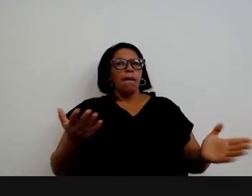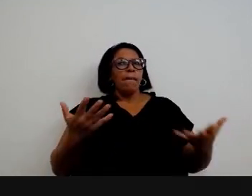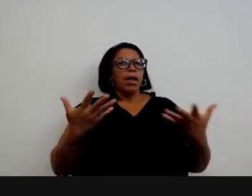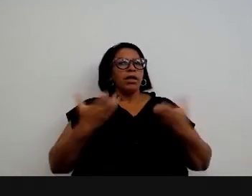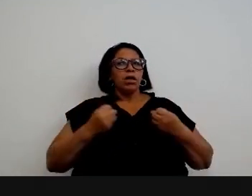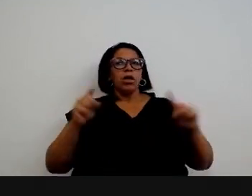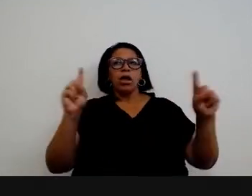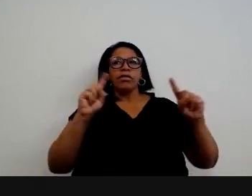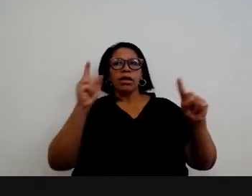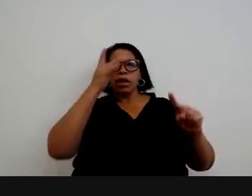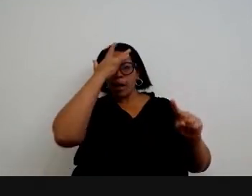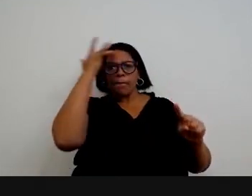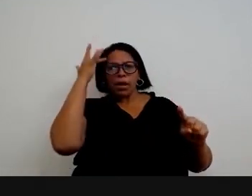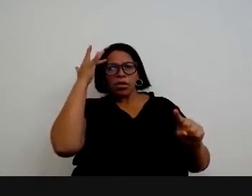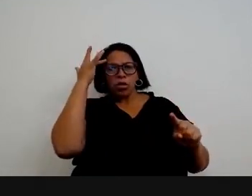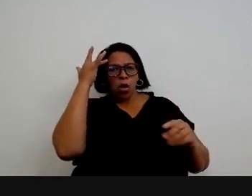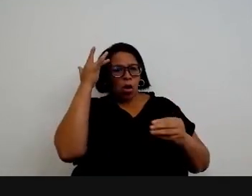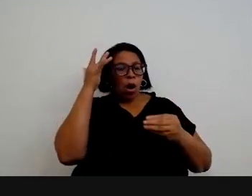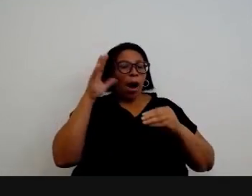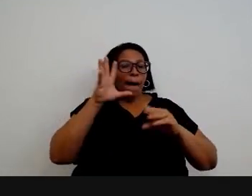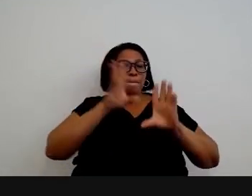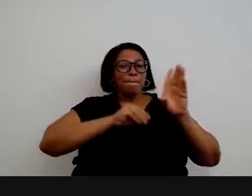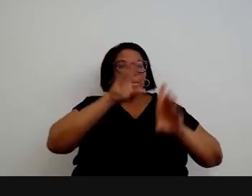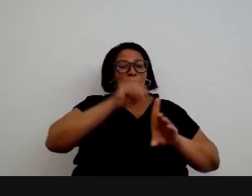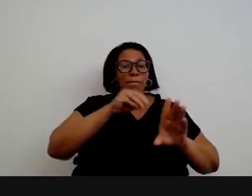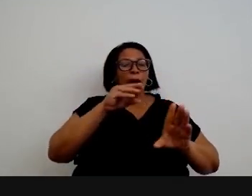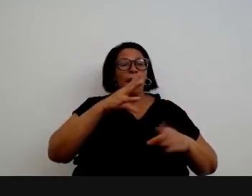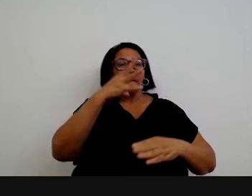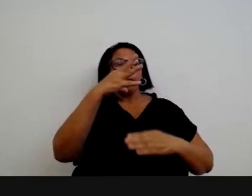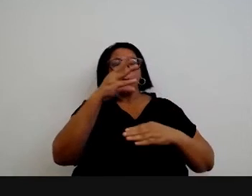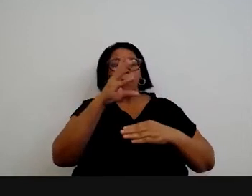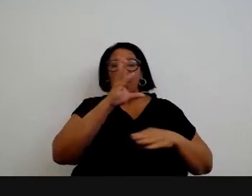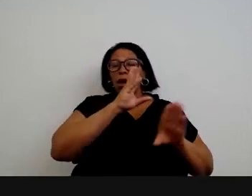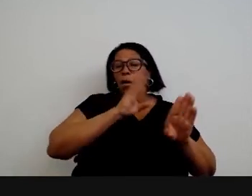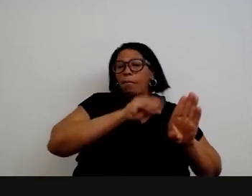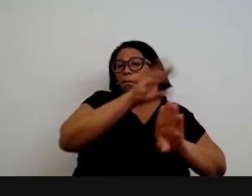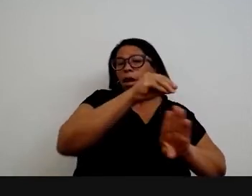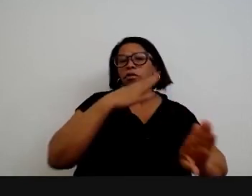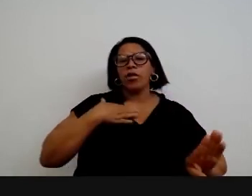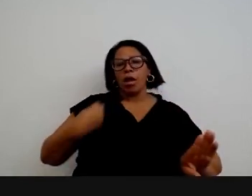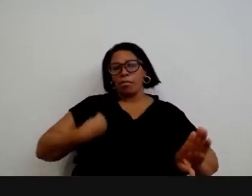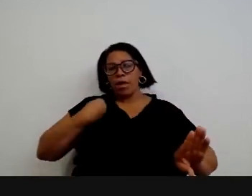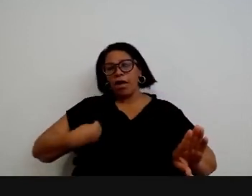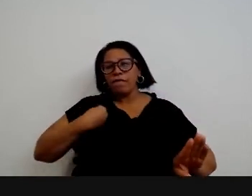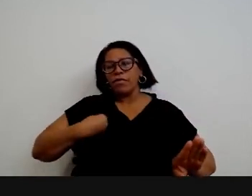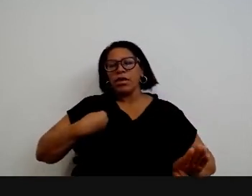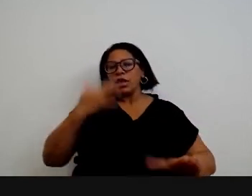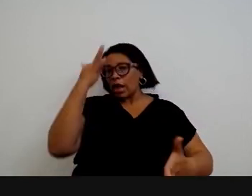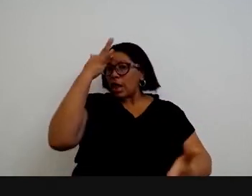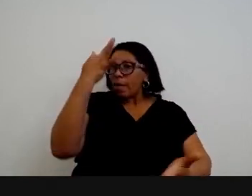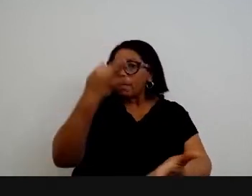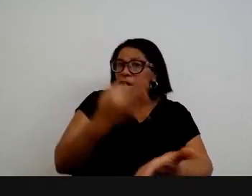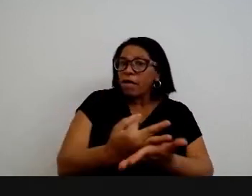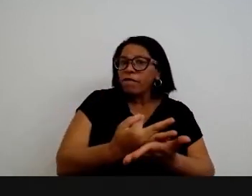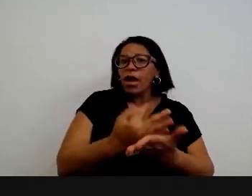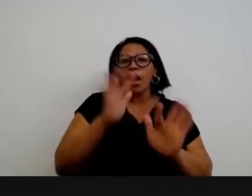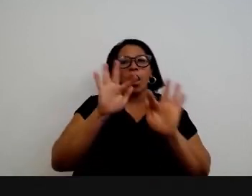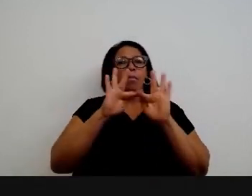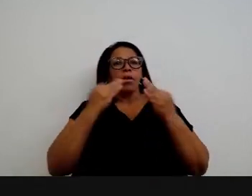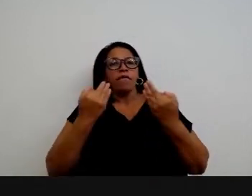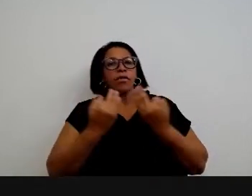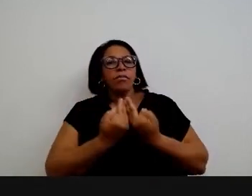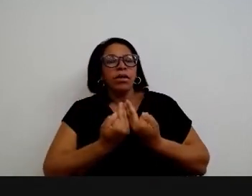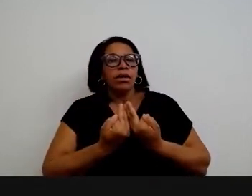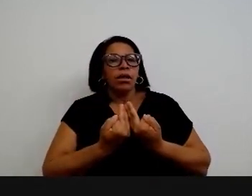não vou admitir que alguém mexa neste nível de intimidade acerca das minhas certezas de fé com a minha